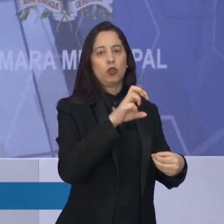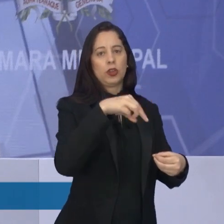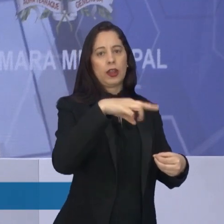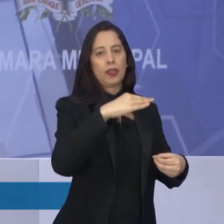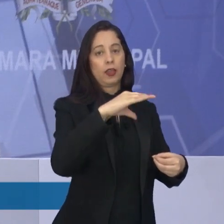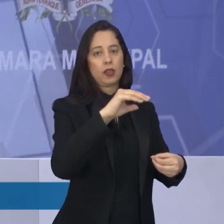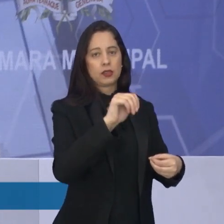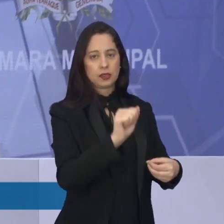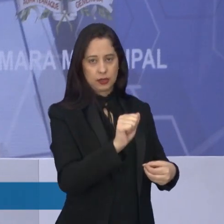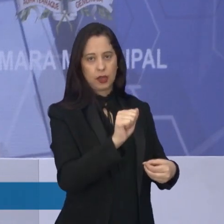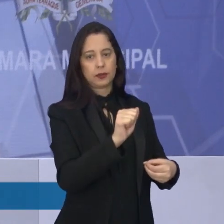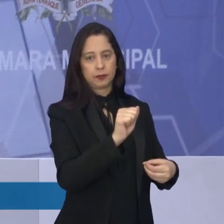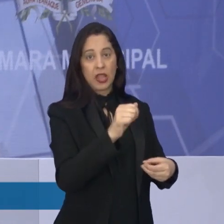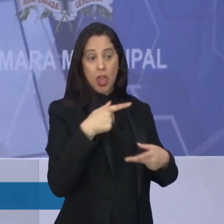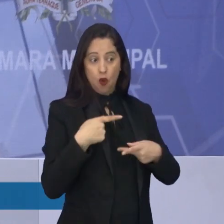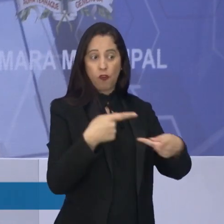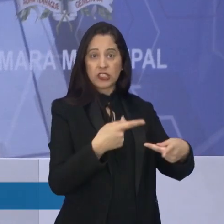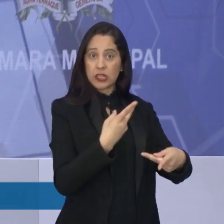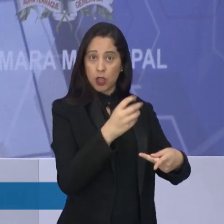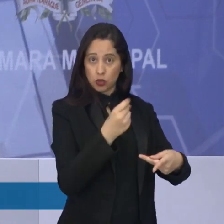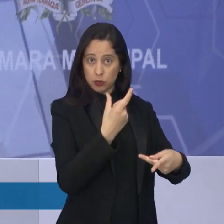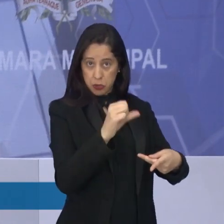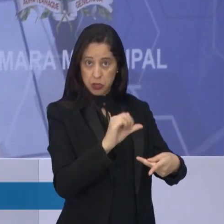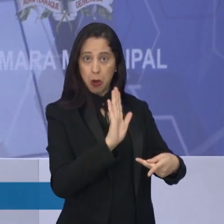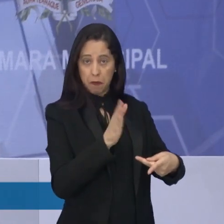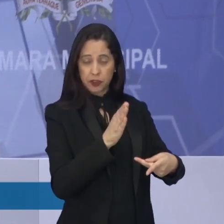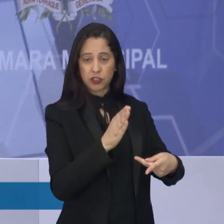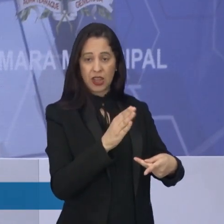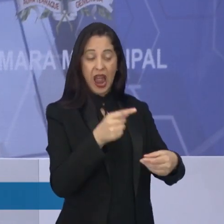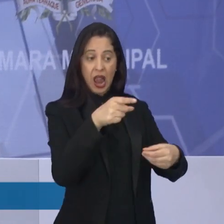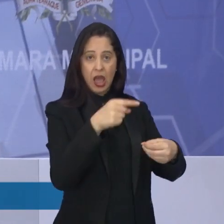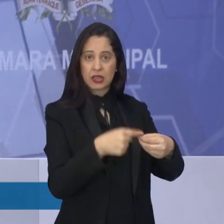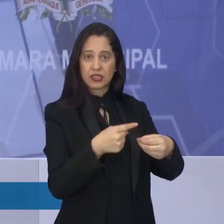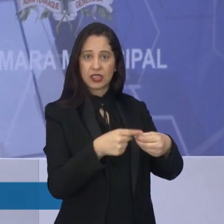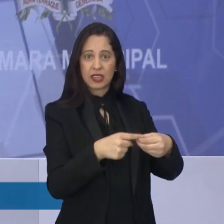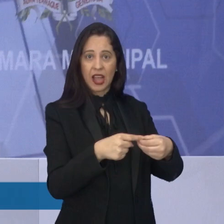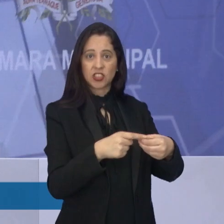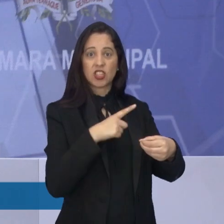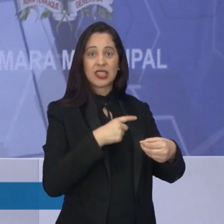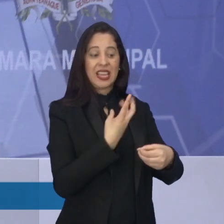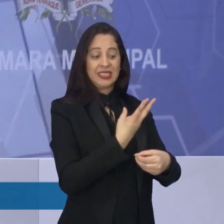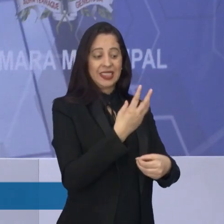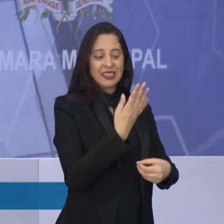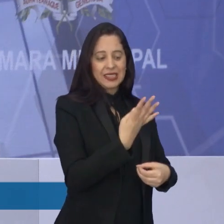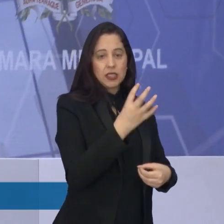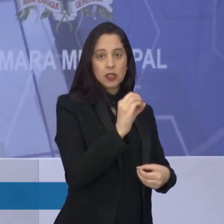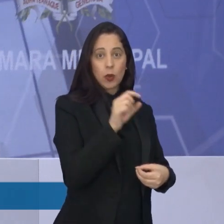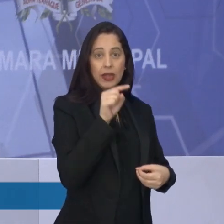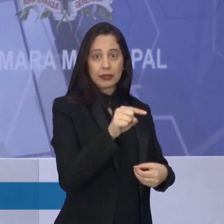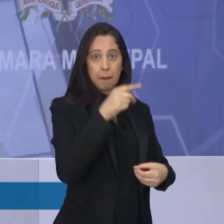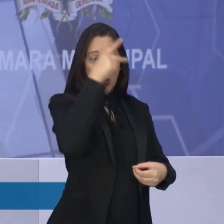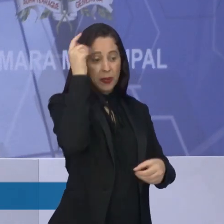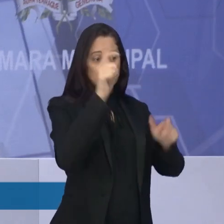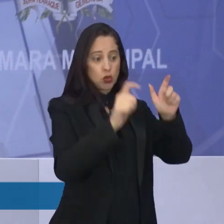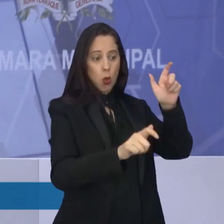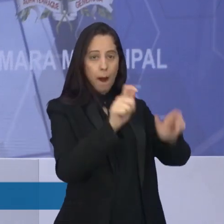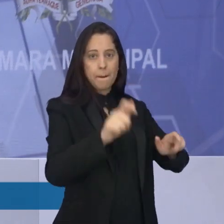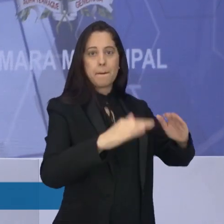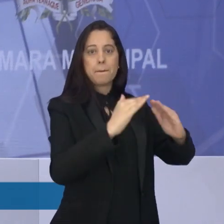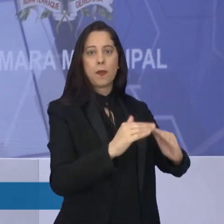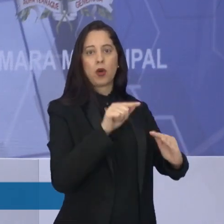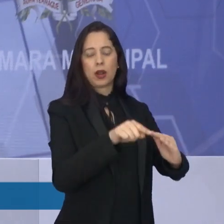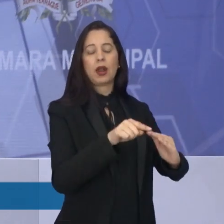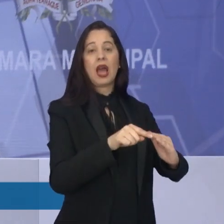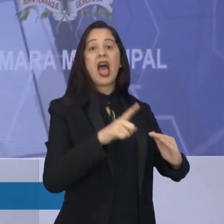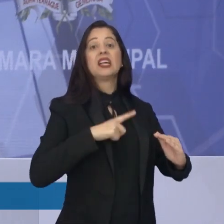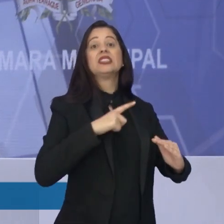eu visitei em 2019, que é uma cidade que tem 340 mil habitantes e abriga uma universidade pública e